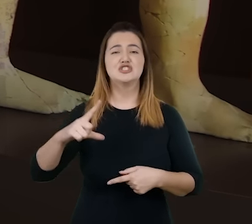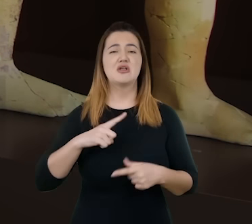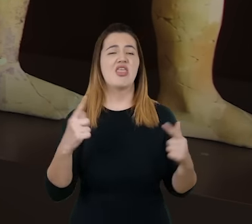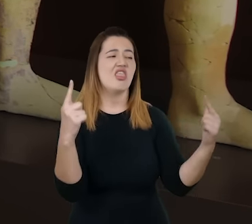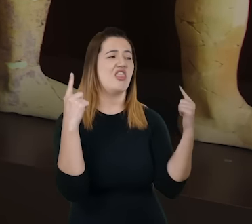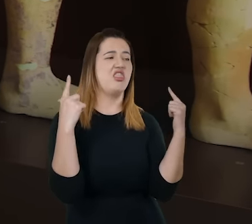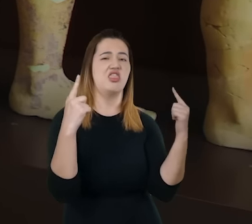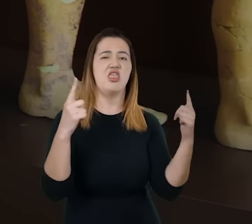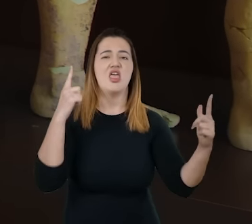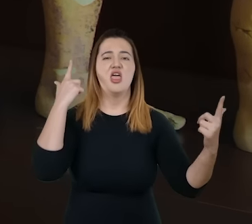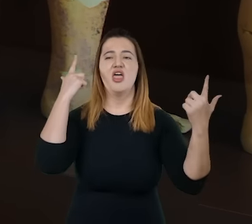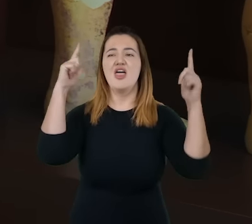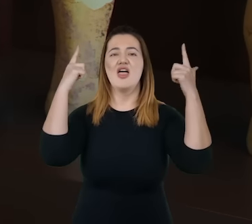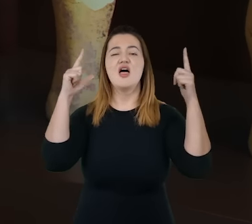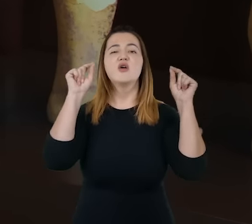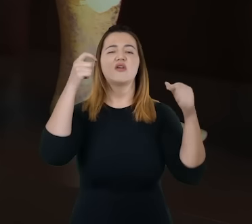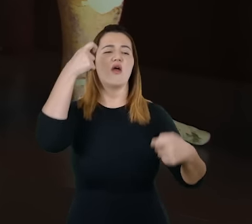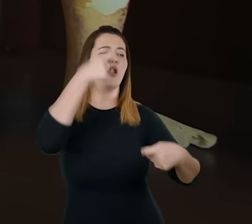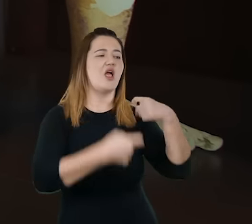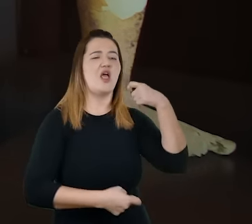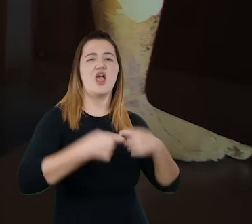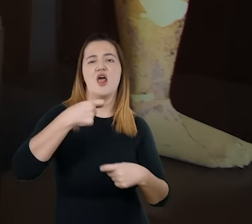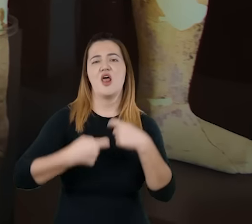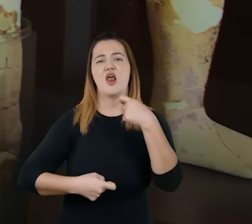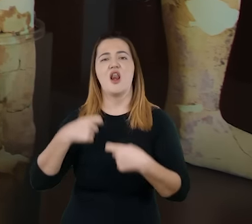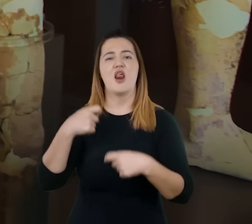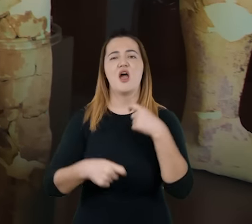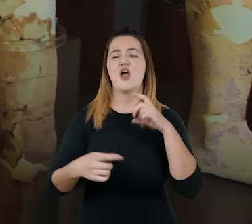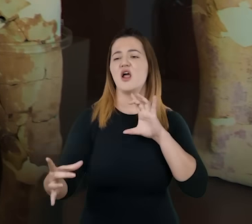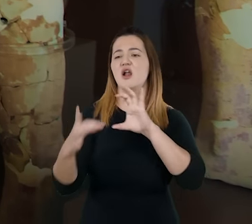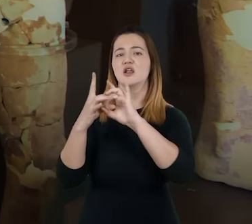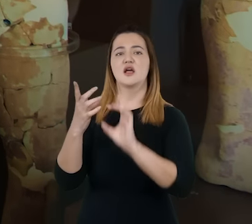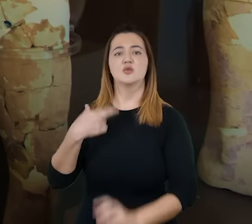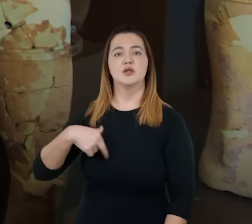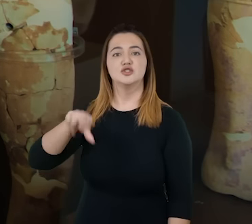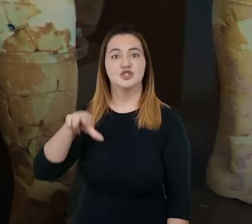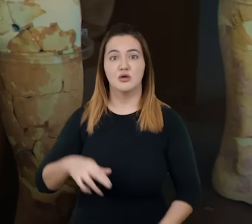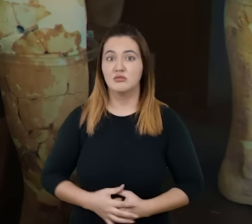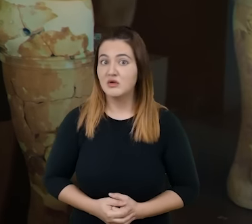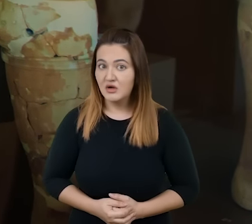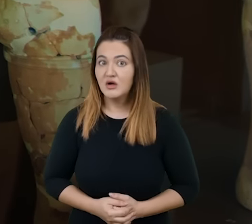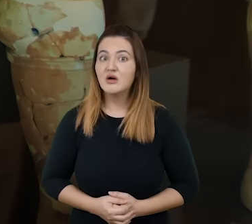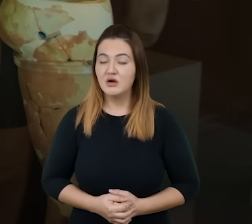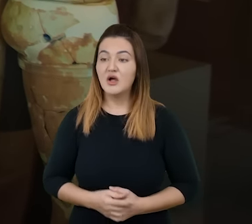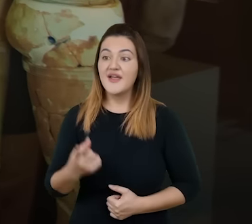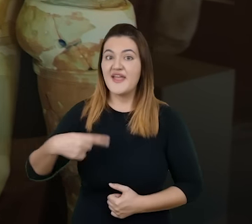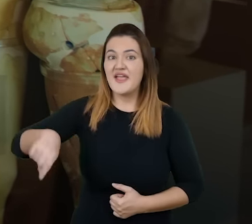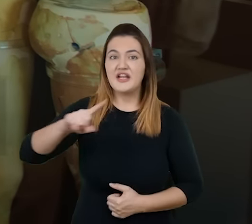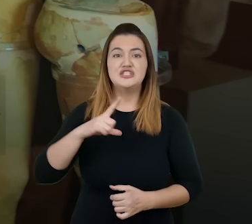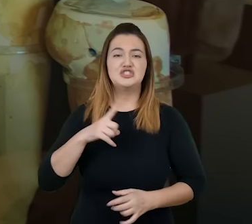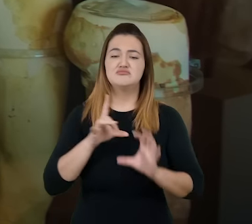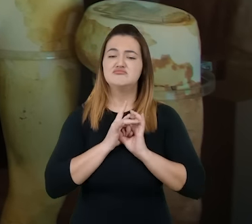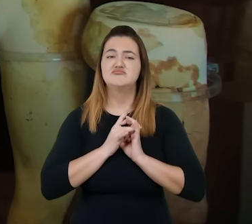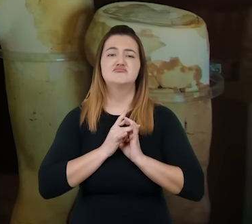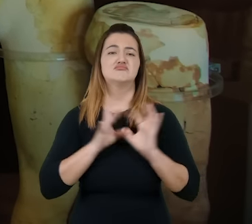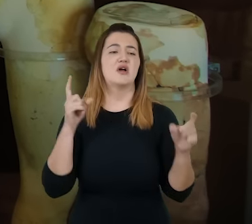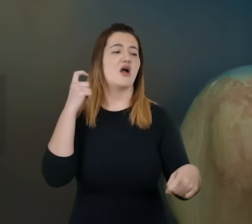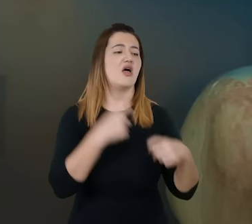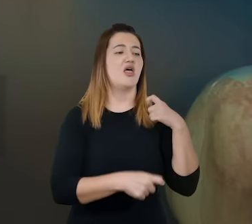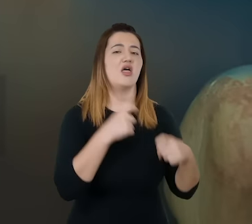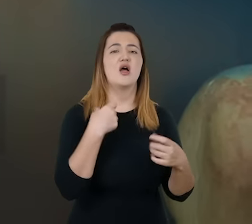licenciosidade parecia conviver bem com o sentimento religioso, ou seja, o fato de serem altamente